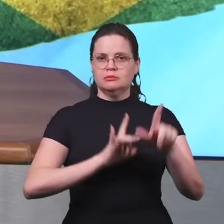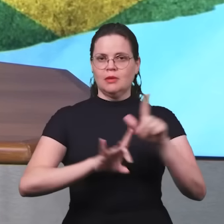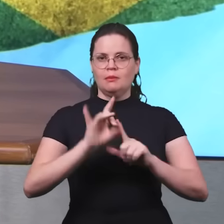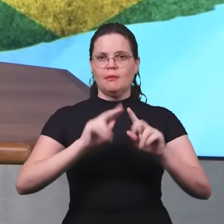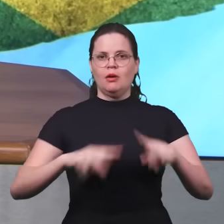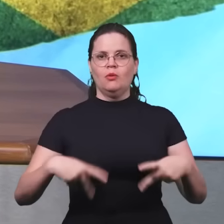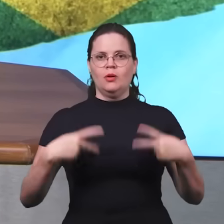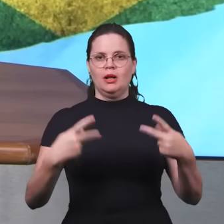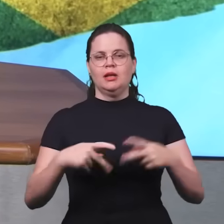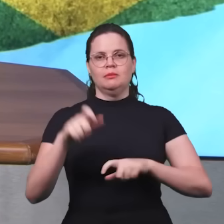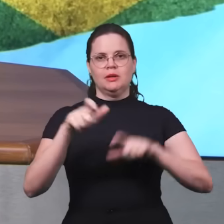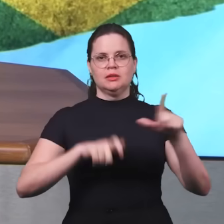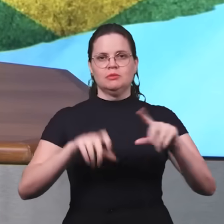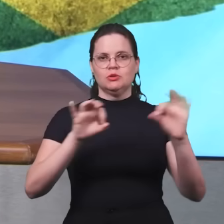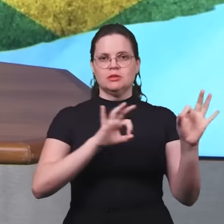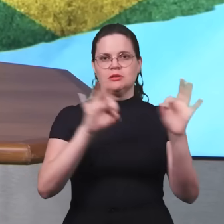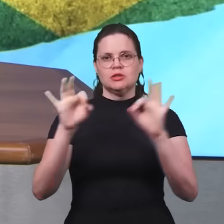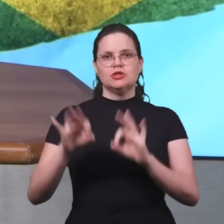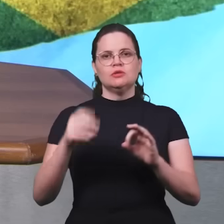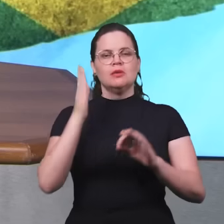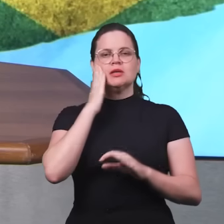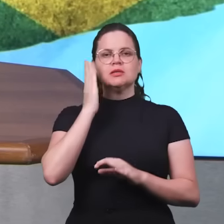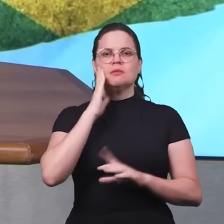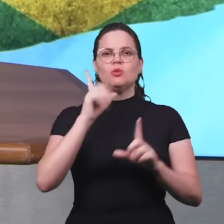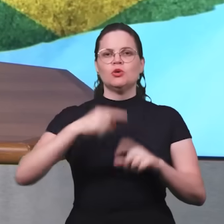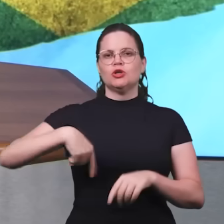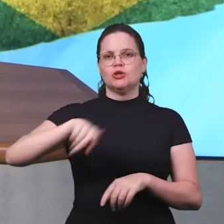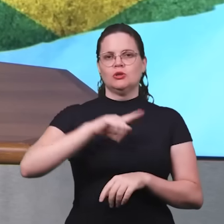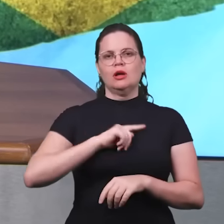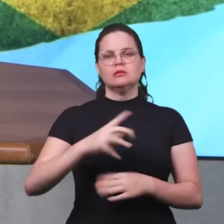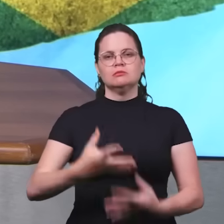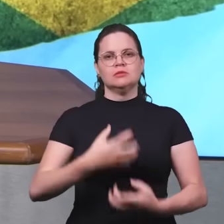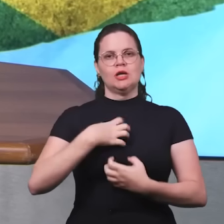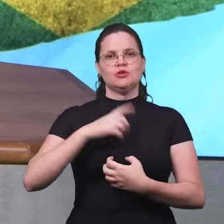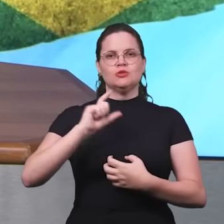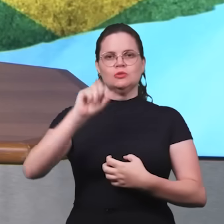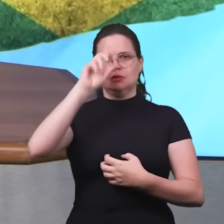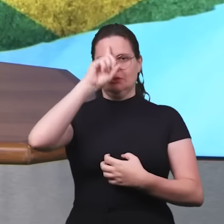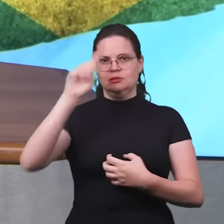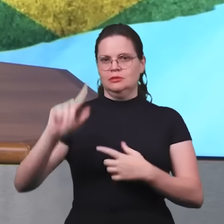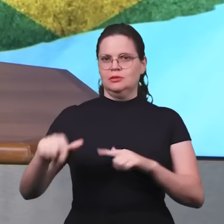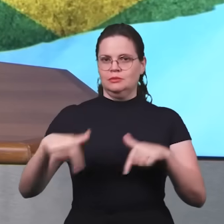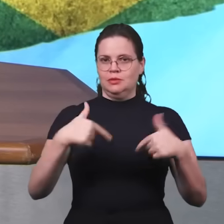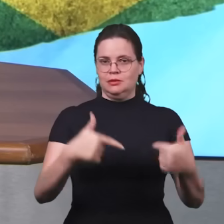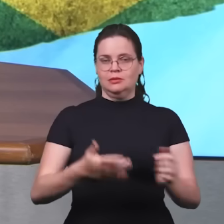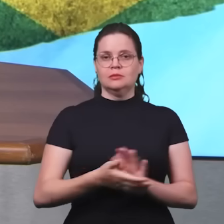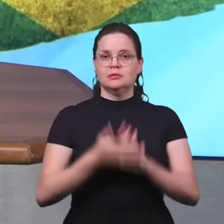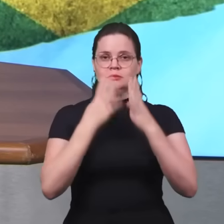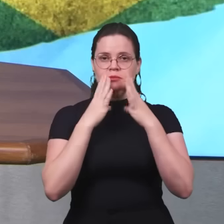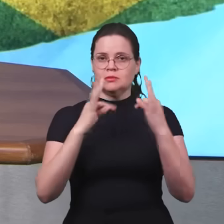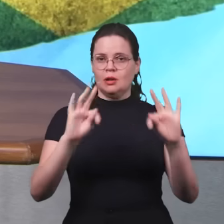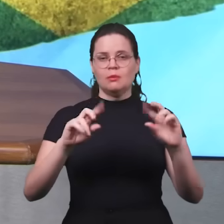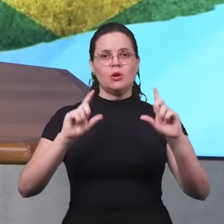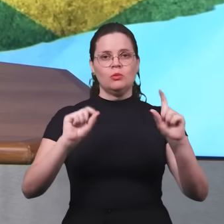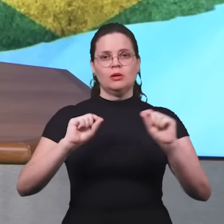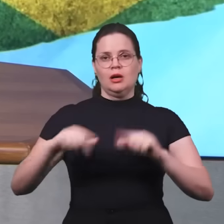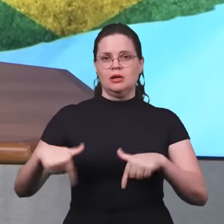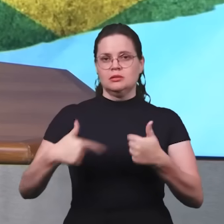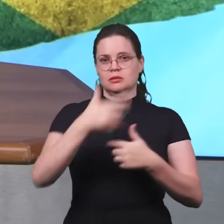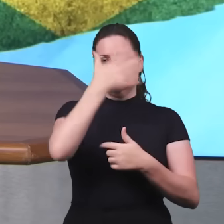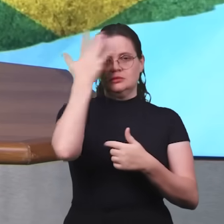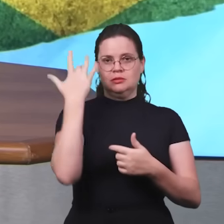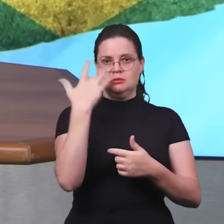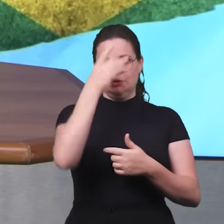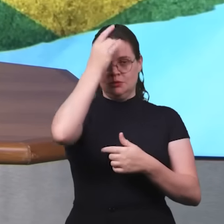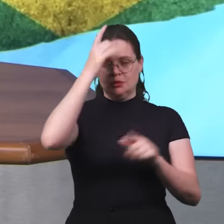outros daquilo que o Senhor tem feito e realizado no nosso meio. Porque os testemunhos é aquilo que o Espírito Santo tem feito. Os